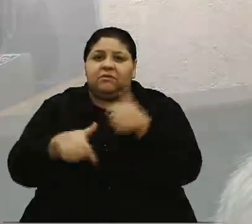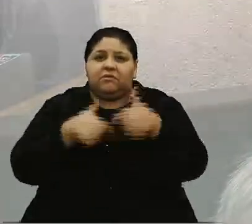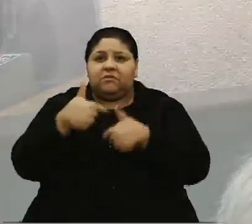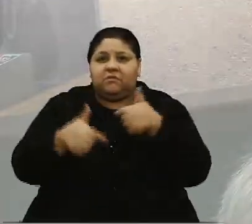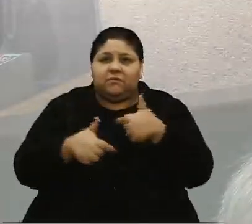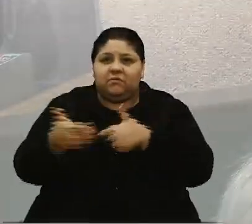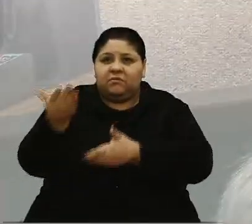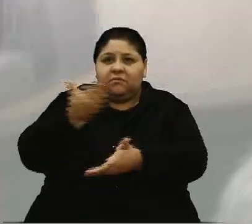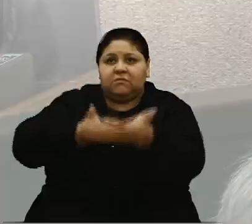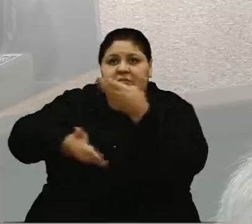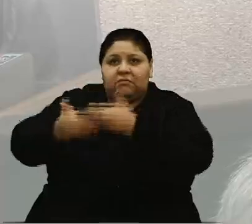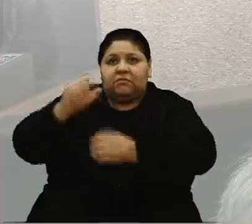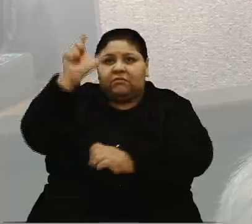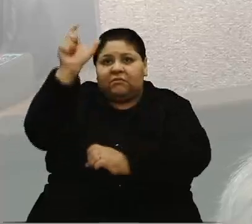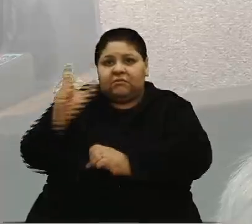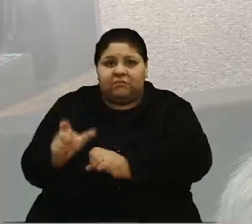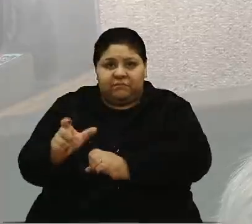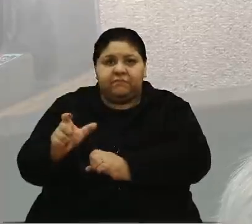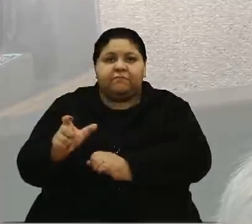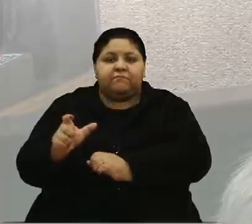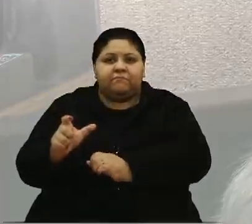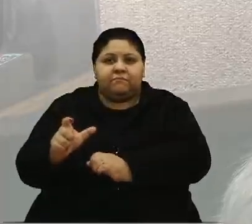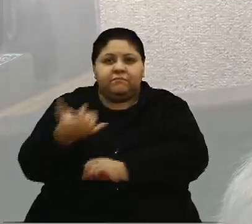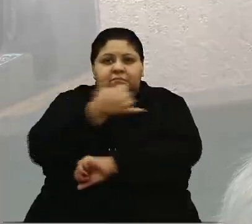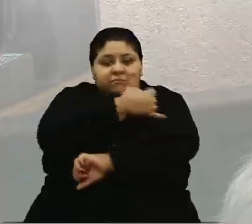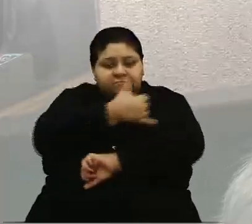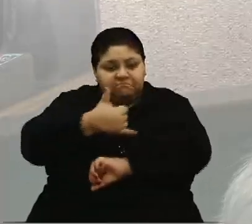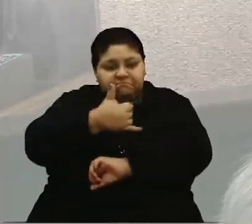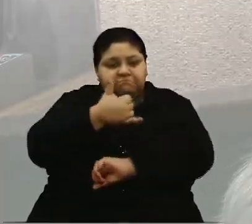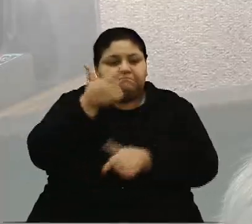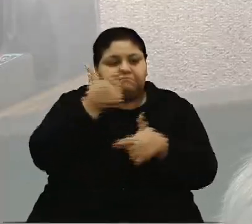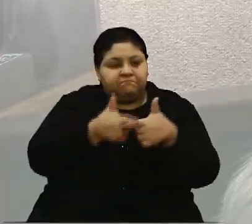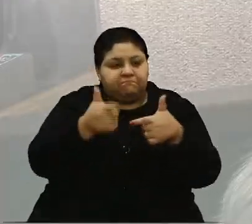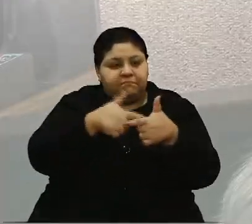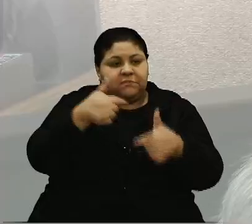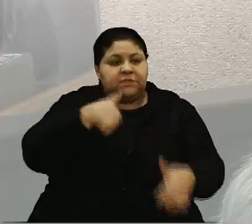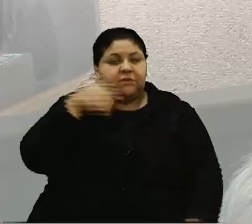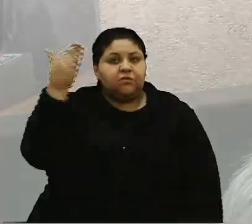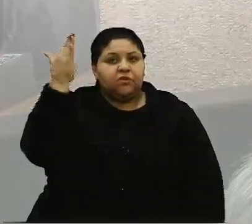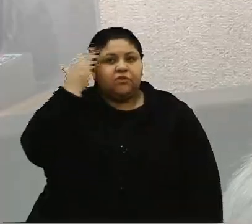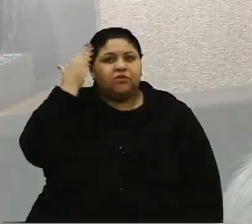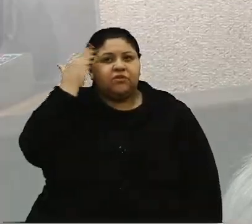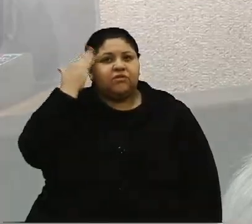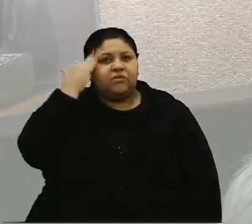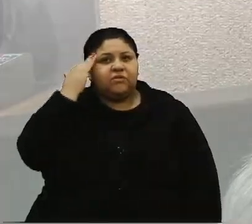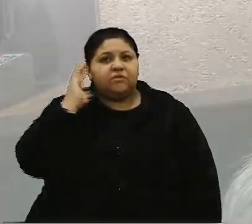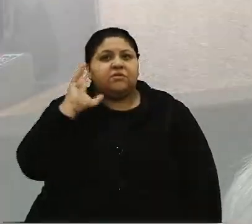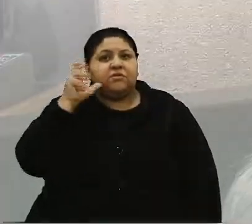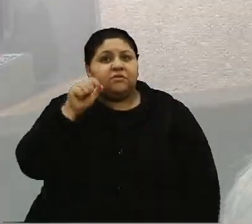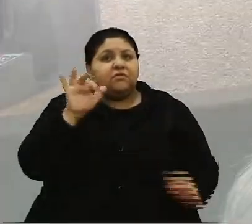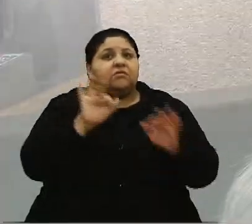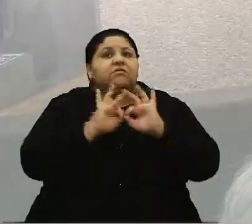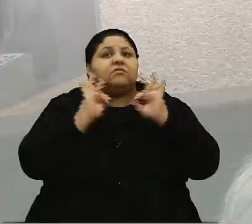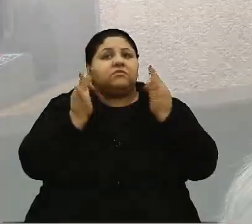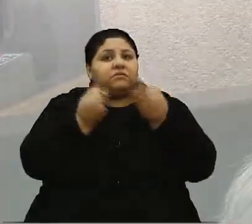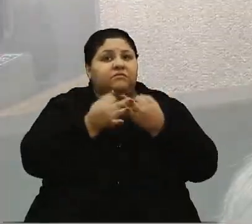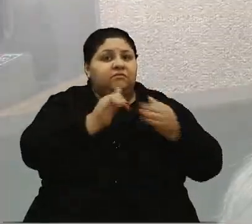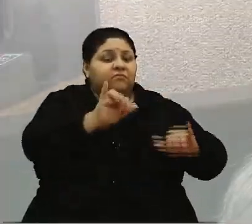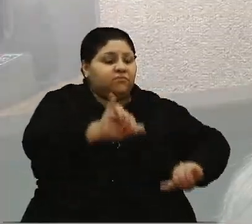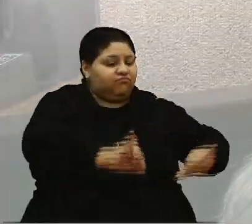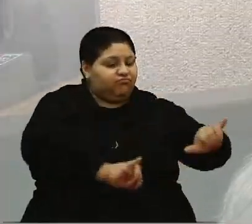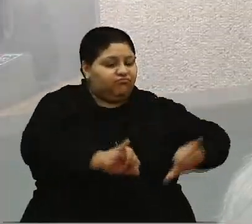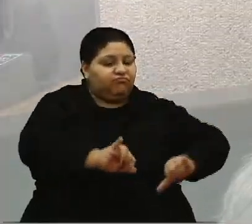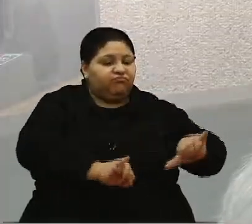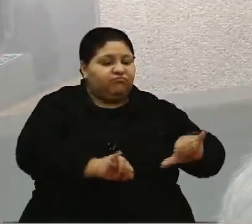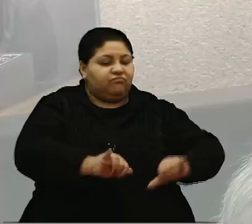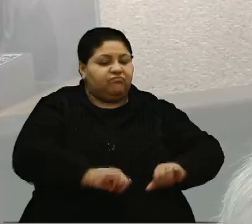atende muitas pessoas que passam por essa situação e eu sei o quanto as famílias têm sofrido por conta